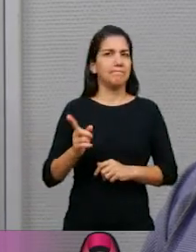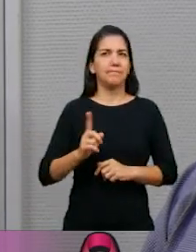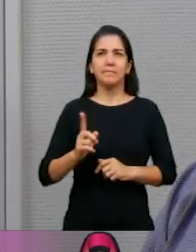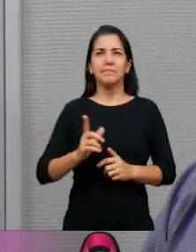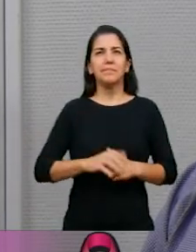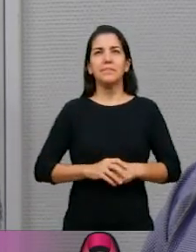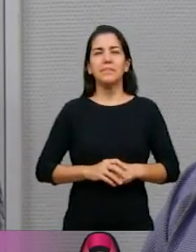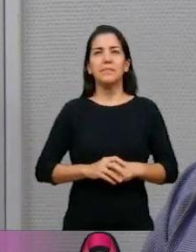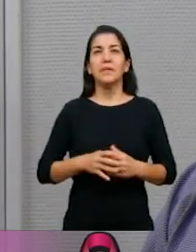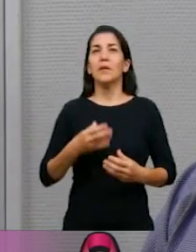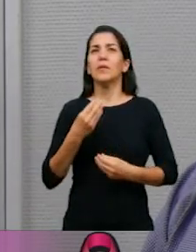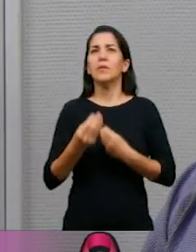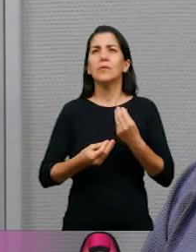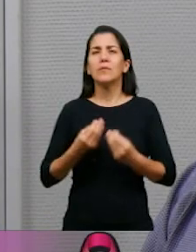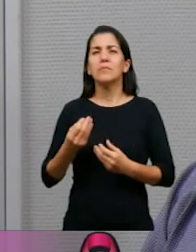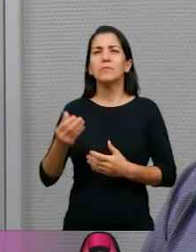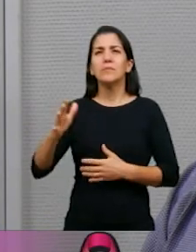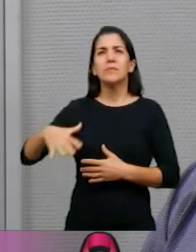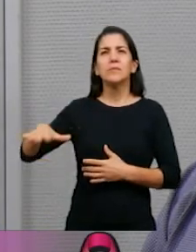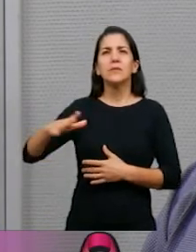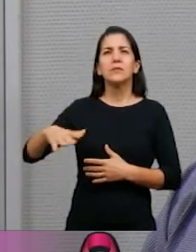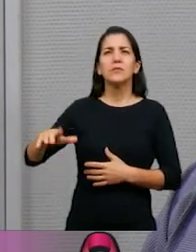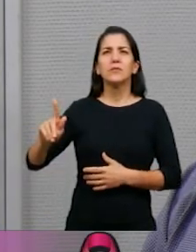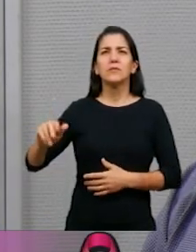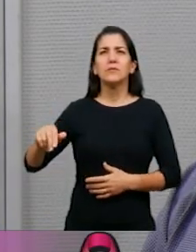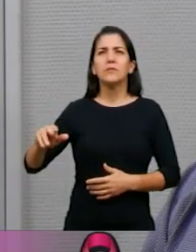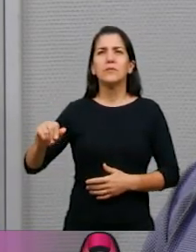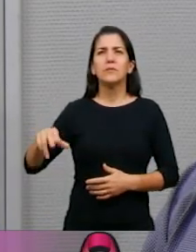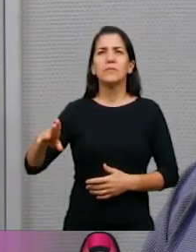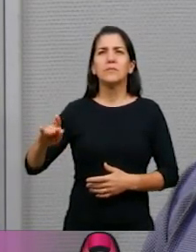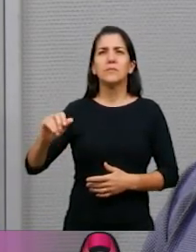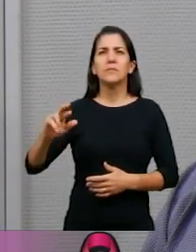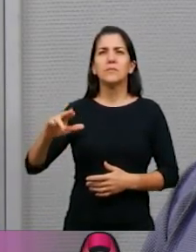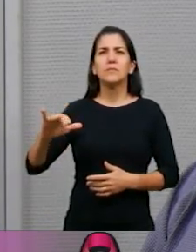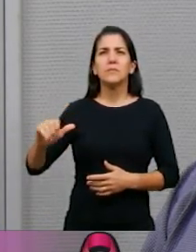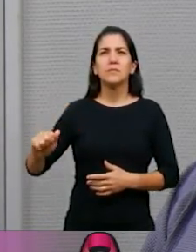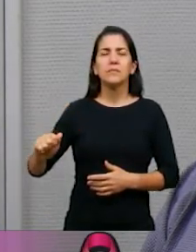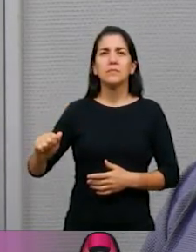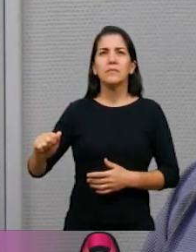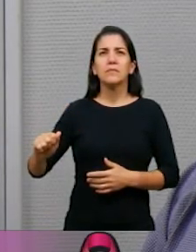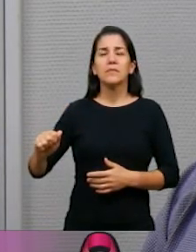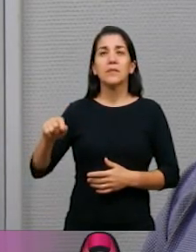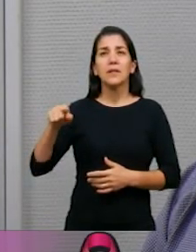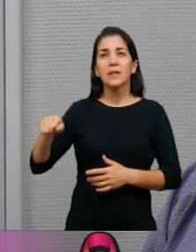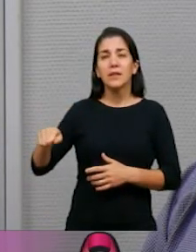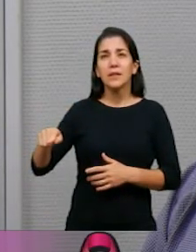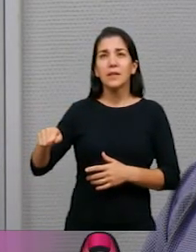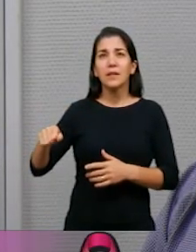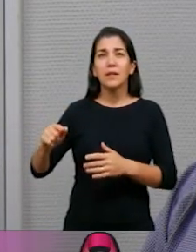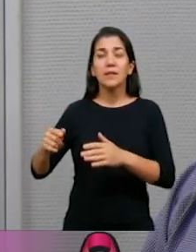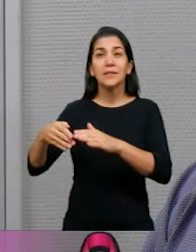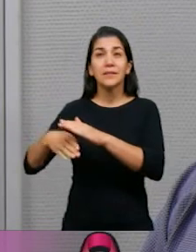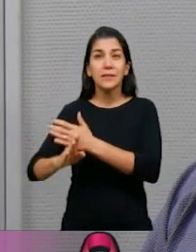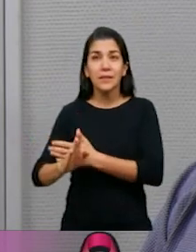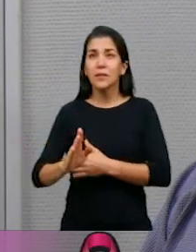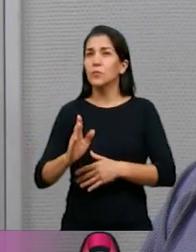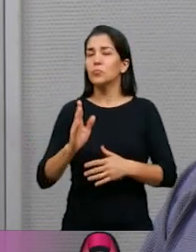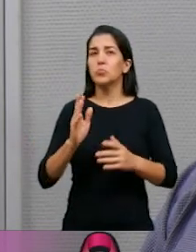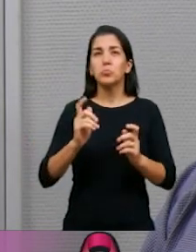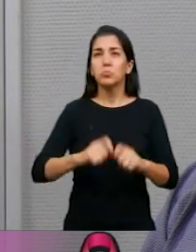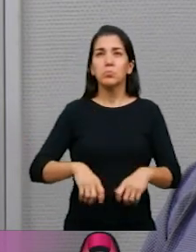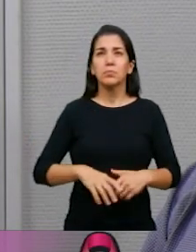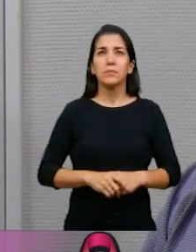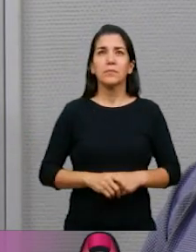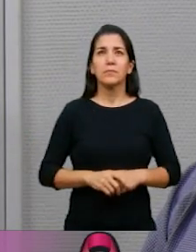Um governo que deixa o povo do Guanabara preso lá. Até hoje não conseguiu resolver para a moçada conseguir sair do bairro. Então, eu estou omitindo a